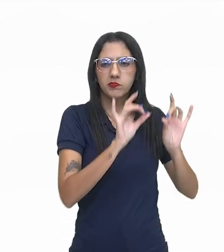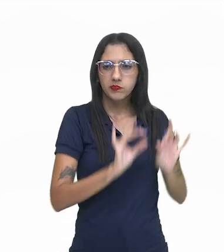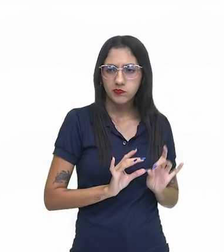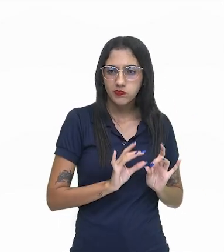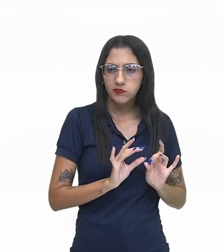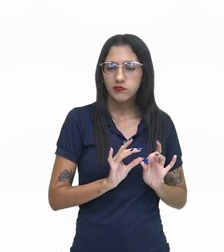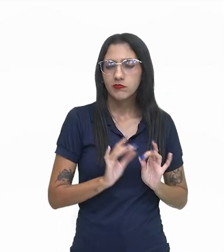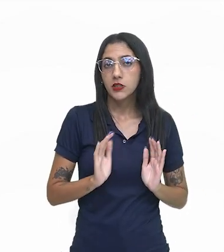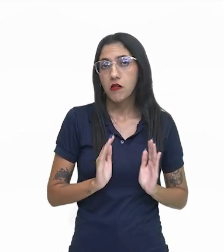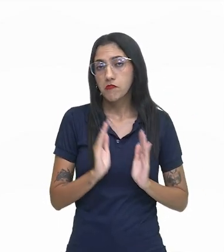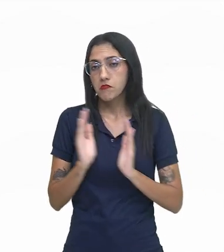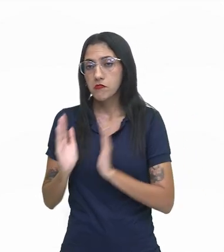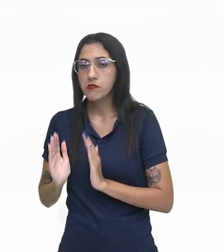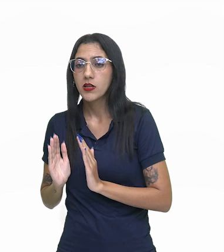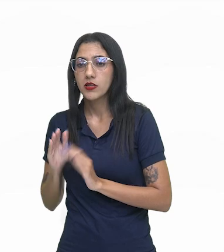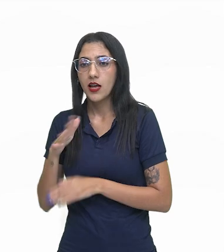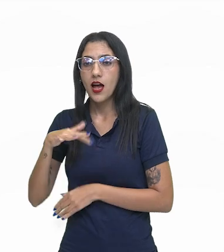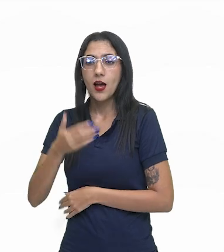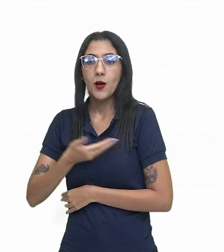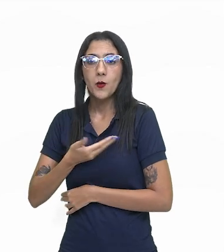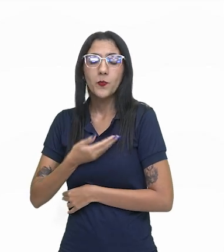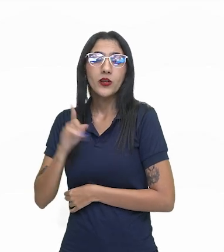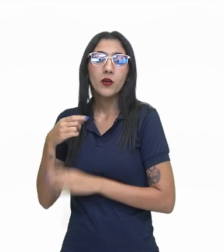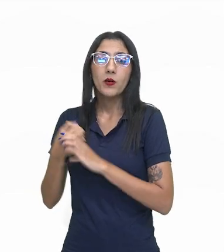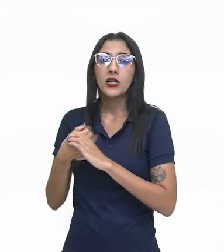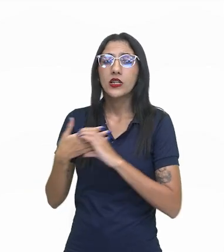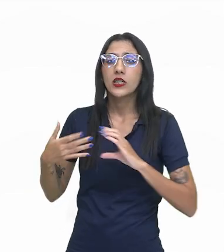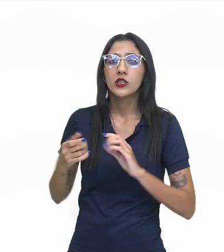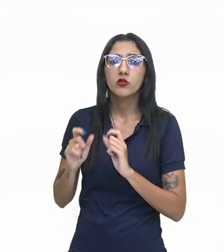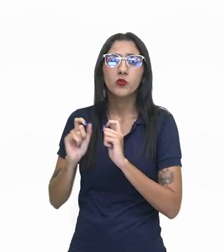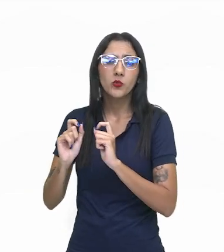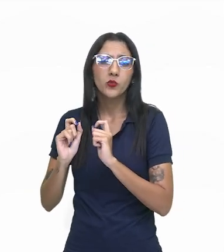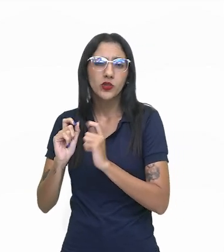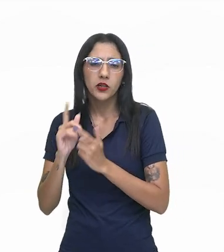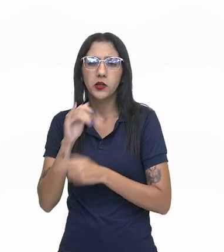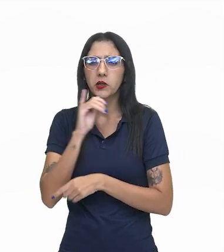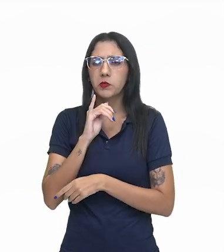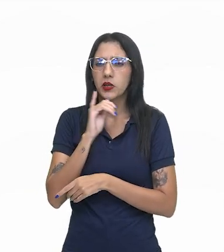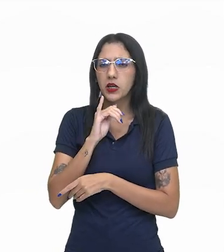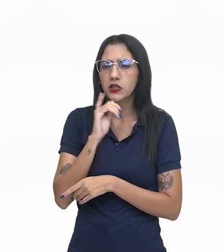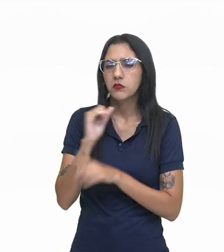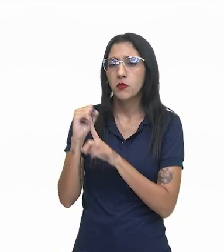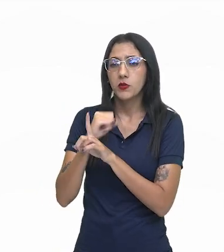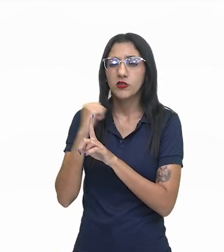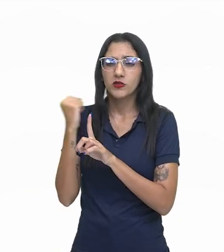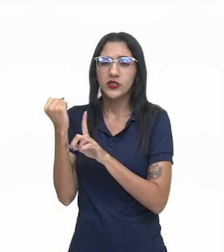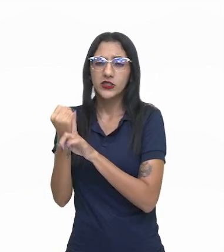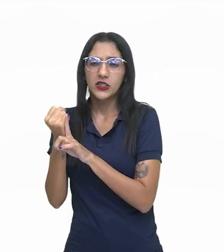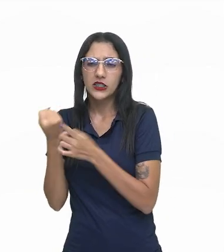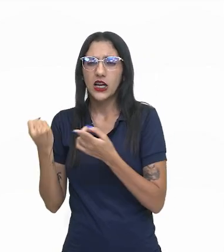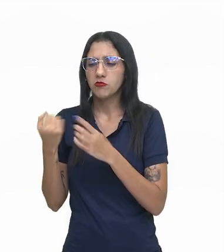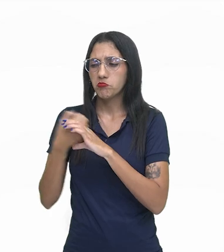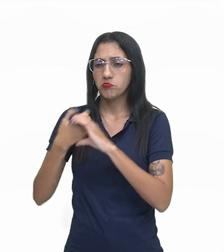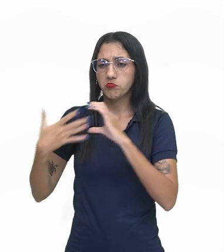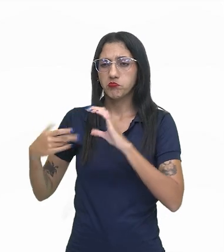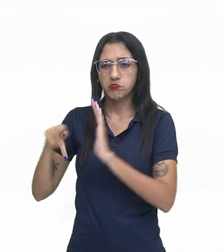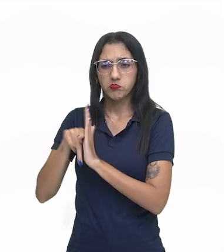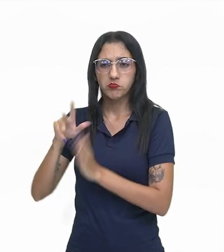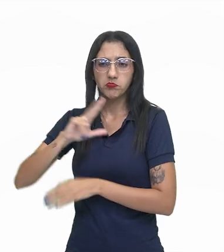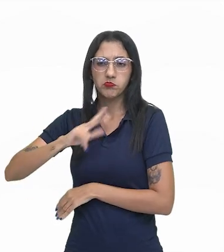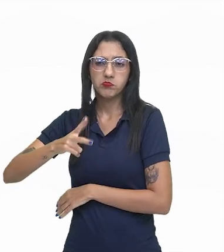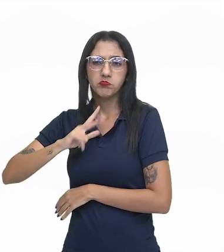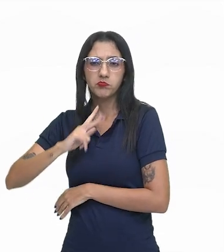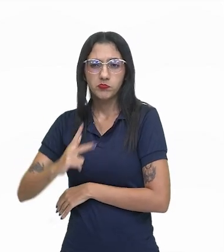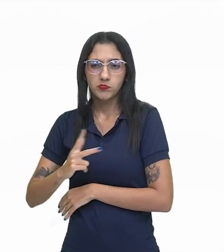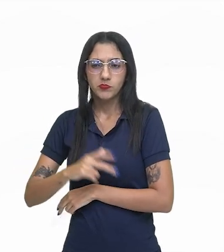na cantiga de amigo apresenta a característica do patriarcalismo da sociedade portuguesa. Então,